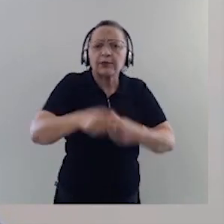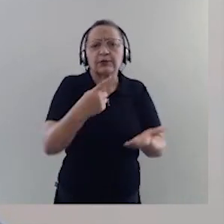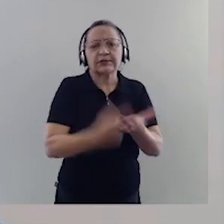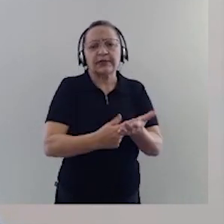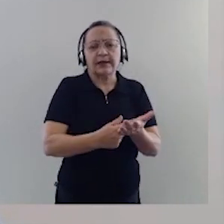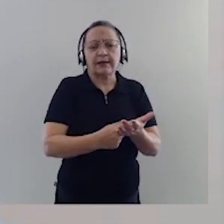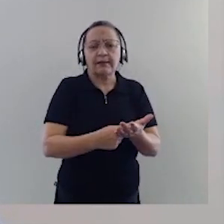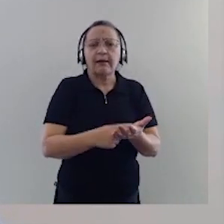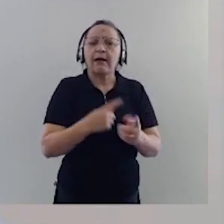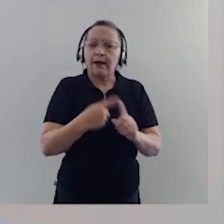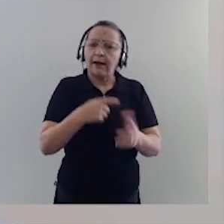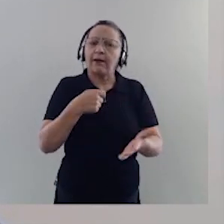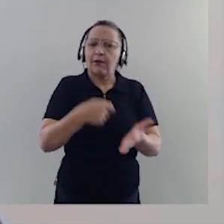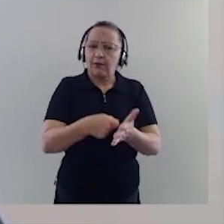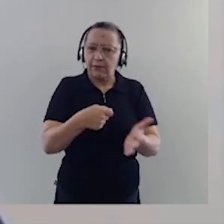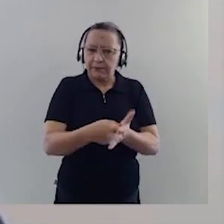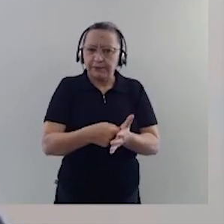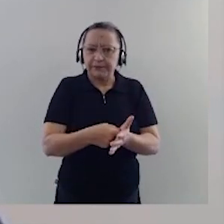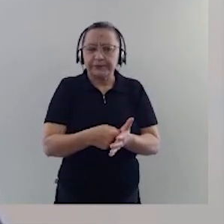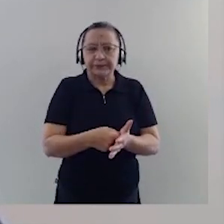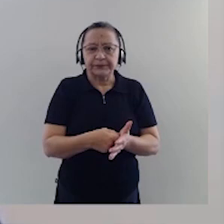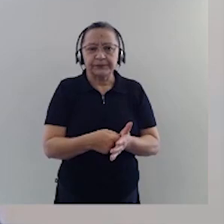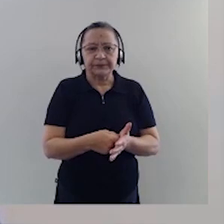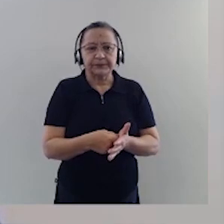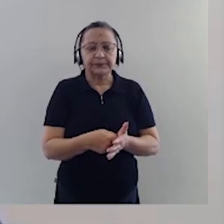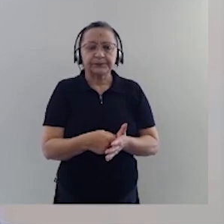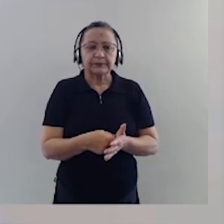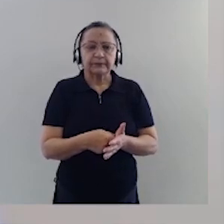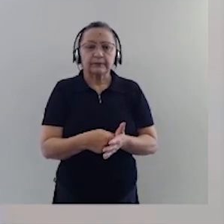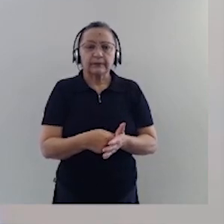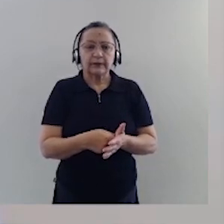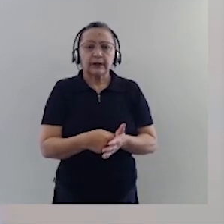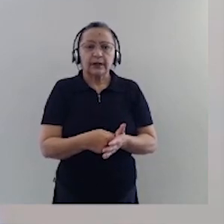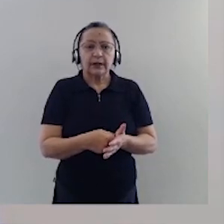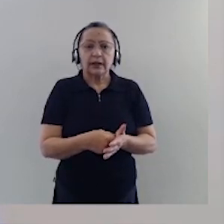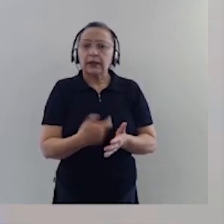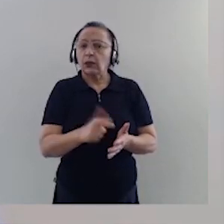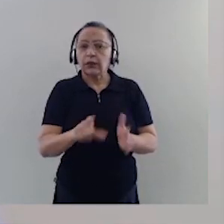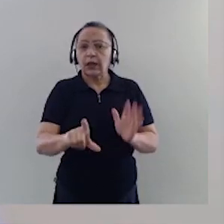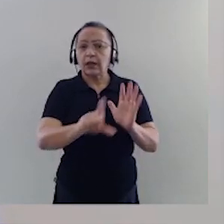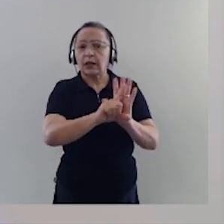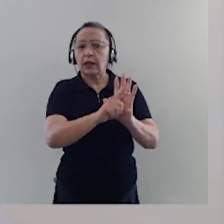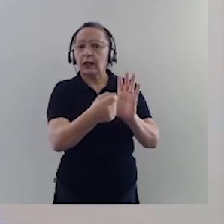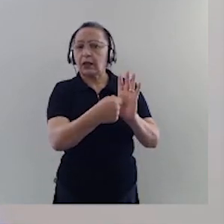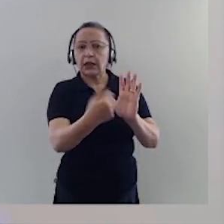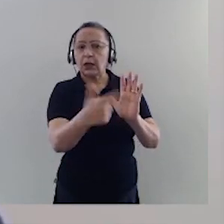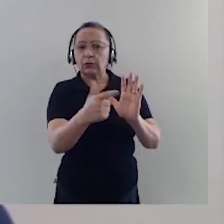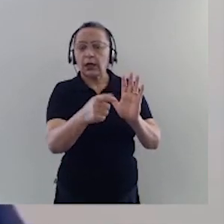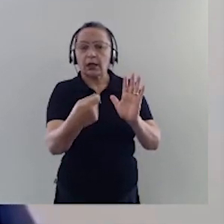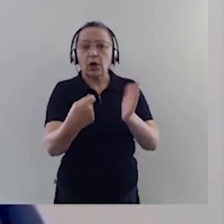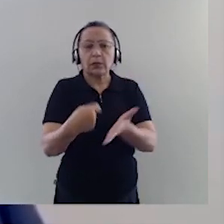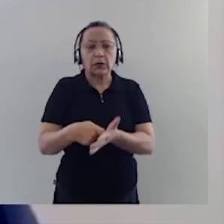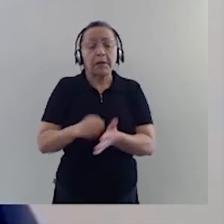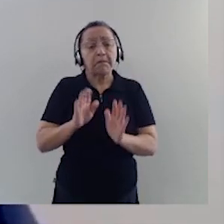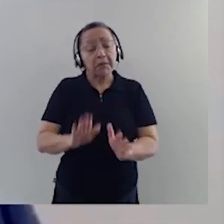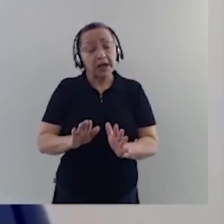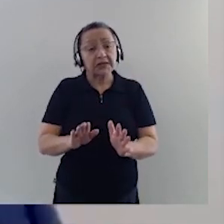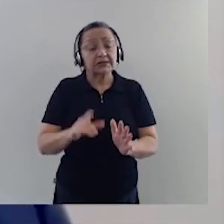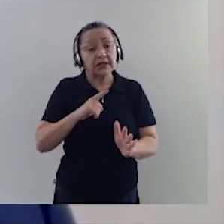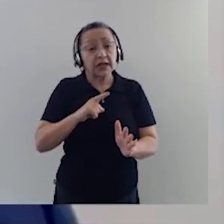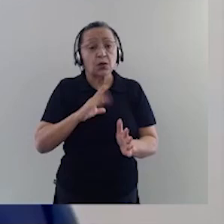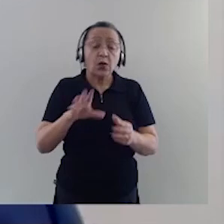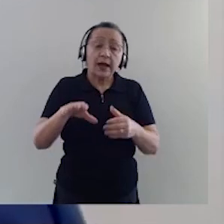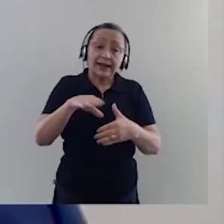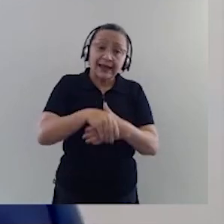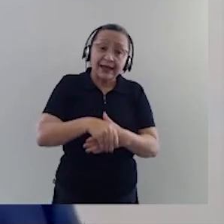A obrigatoriedade, ainda que não prevista em lei, mas como princípio anexo ao